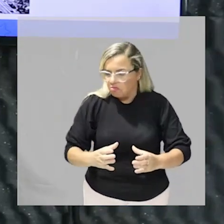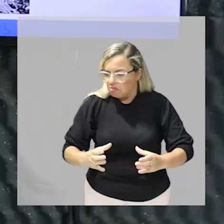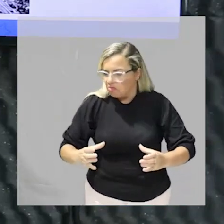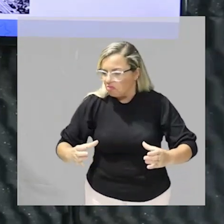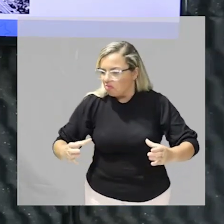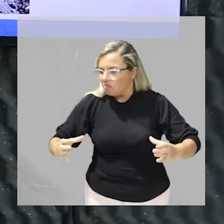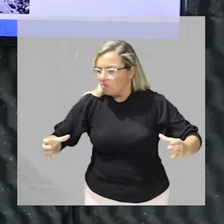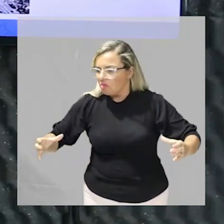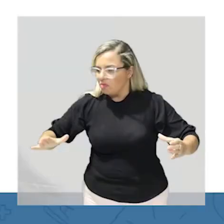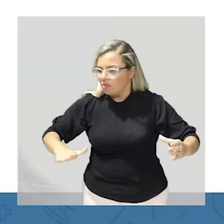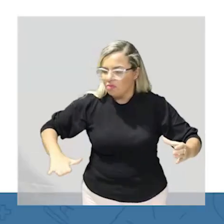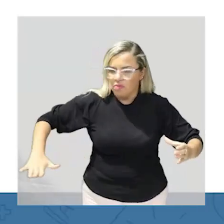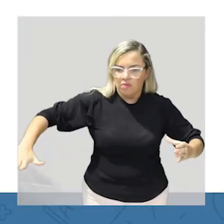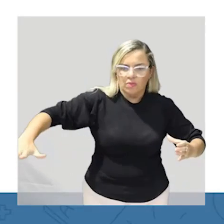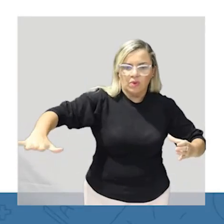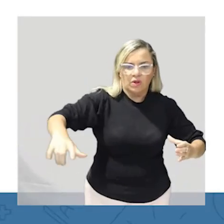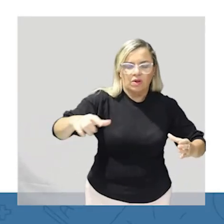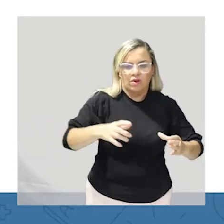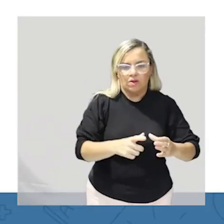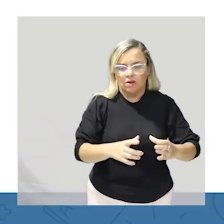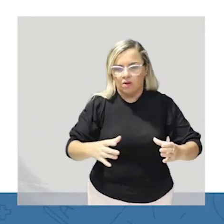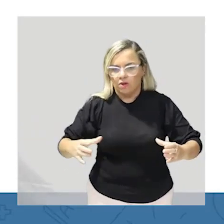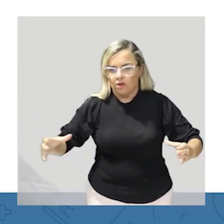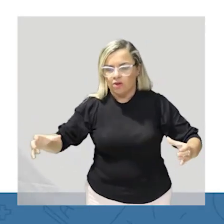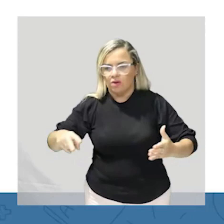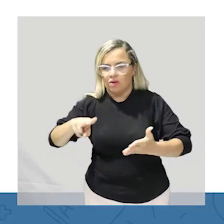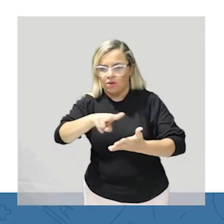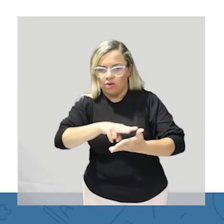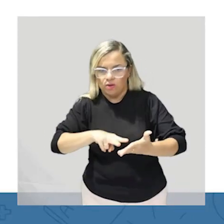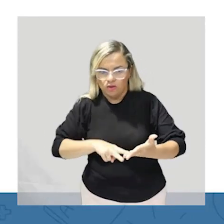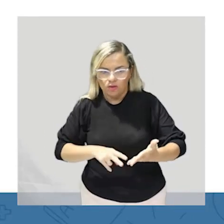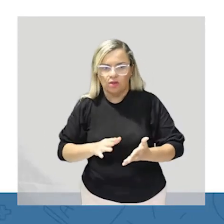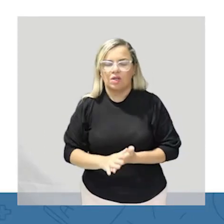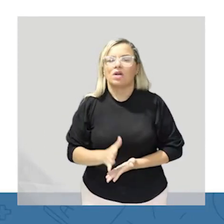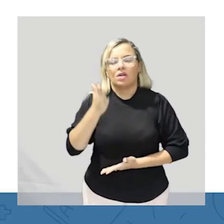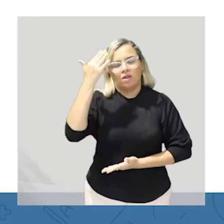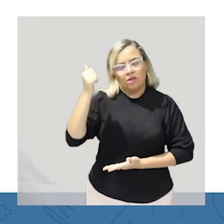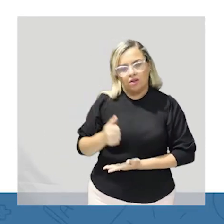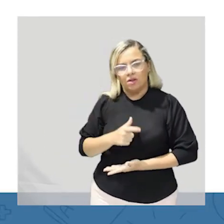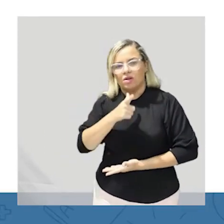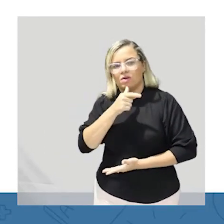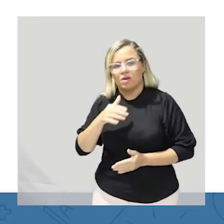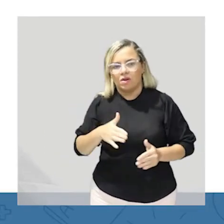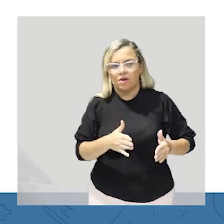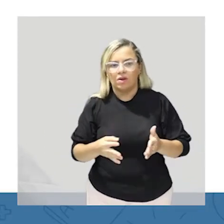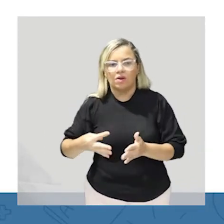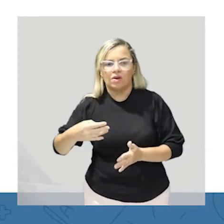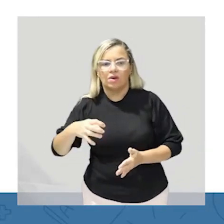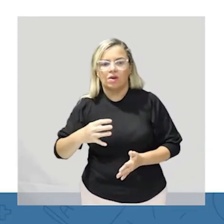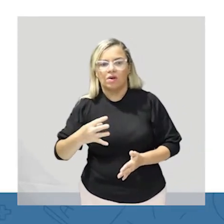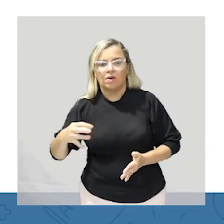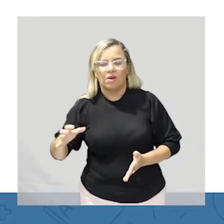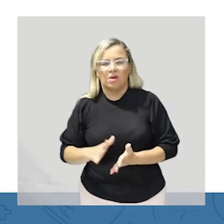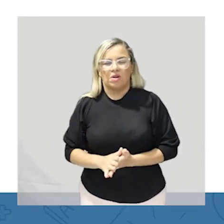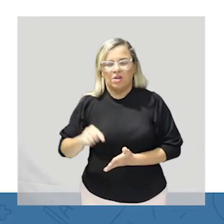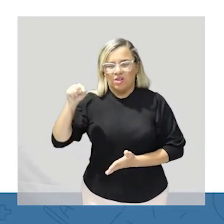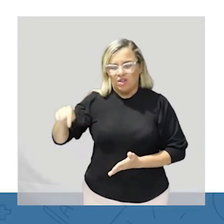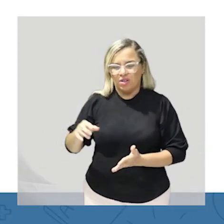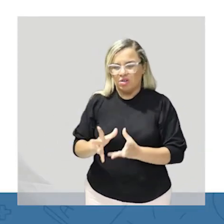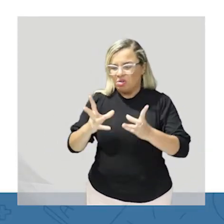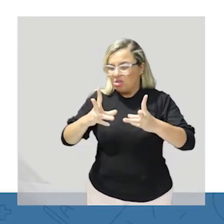crescendo ao seu entorno, né? E quem já leu alguma coisa sobre o rio Tietê sabe que esse é um dos rios que mais sofreu e